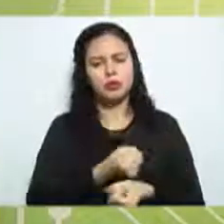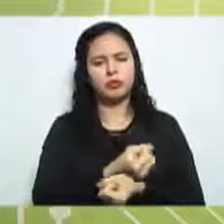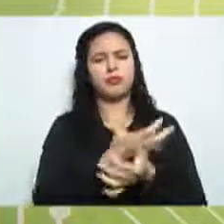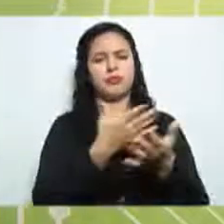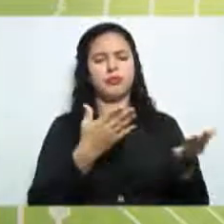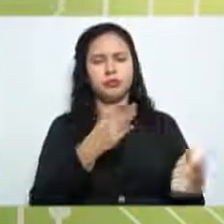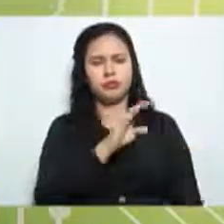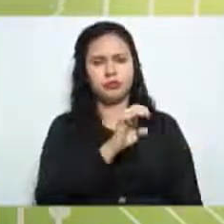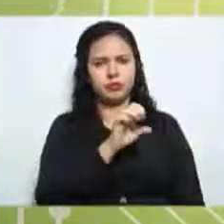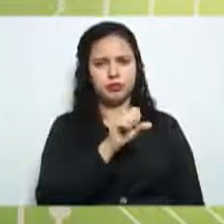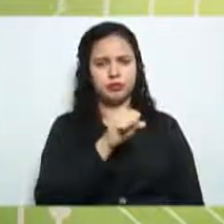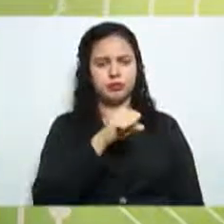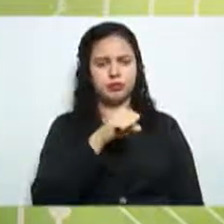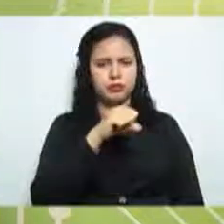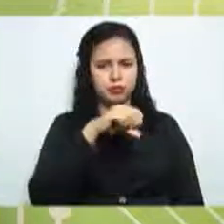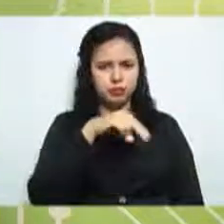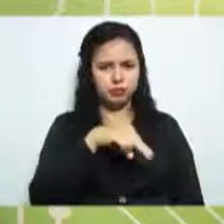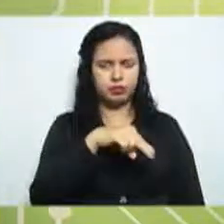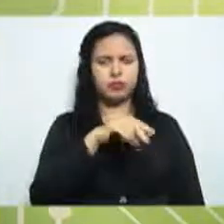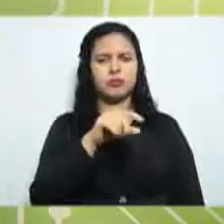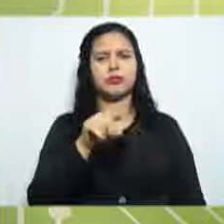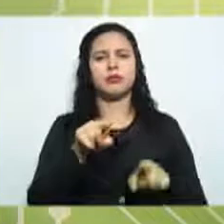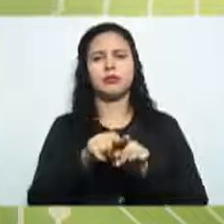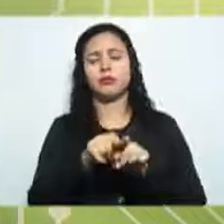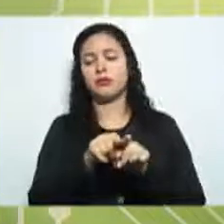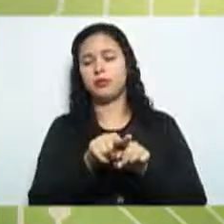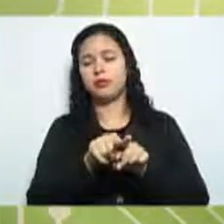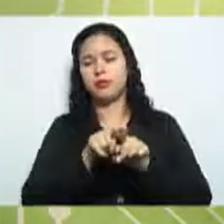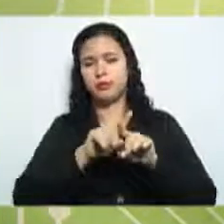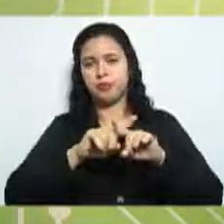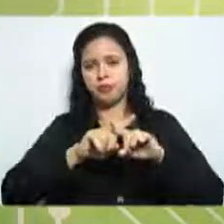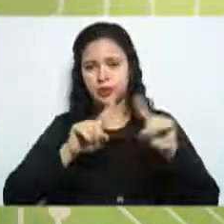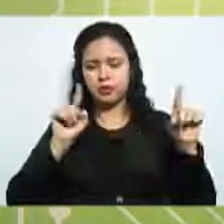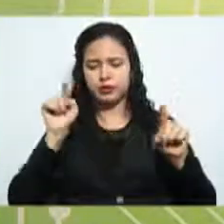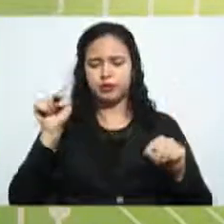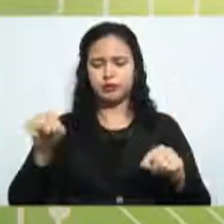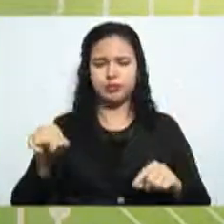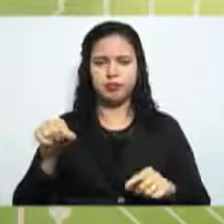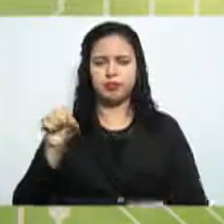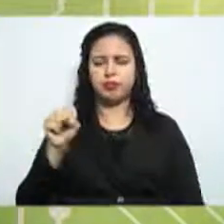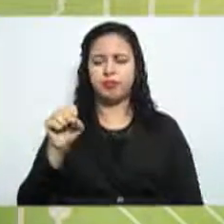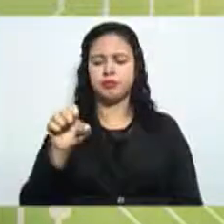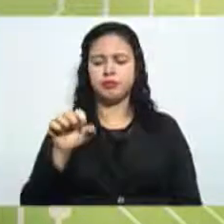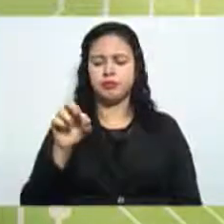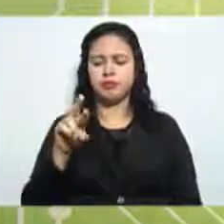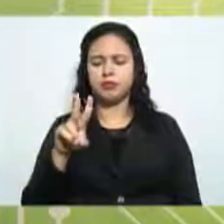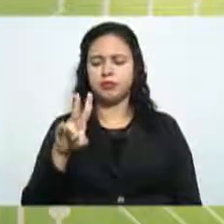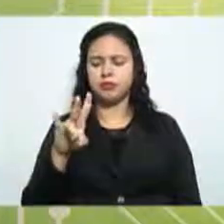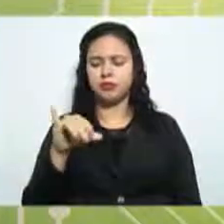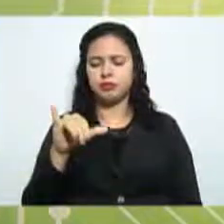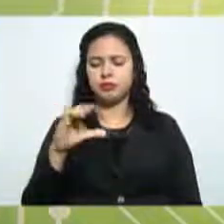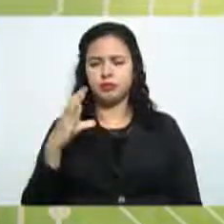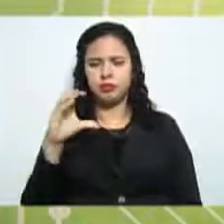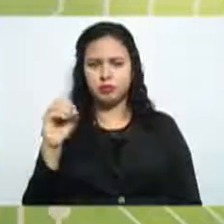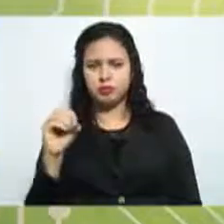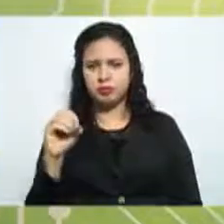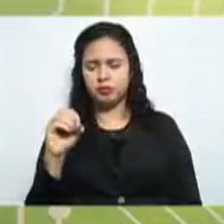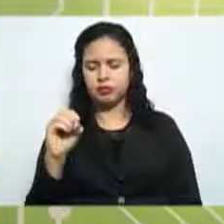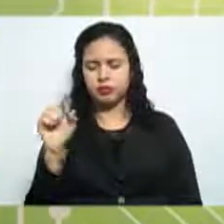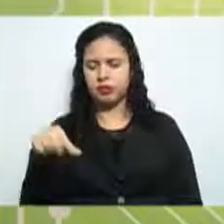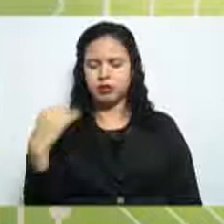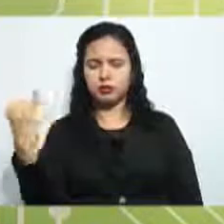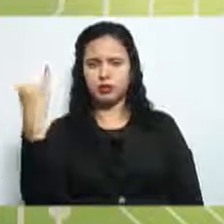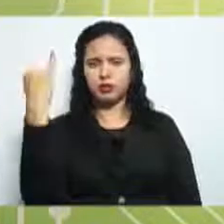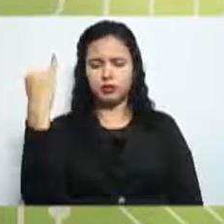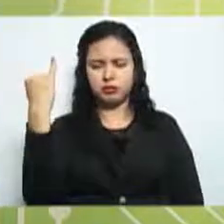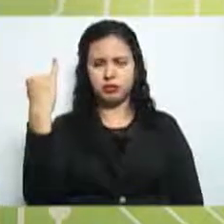Por outro lado, quando a gente fala de serviços, a gente até pode ter alguns fornecedores, mas muitas vezes o serviço em si é mais importante,